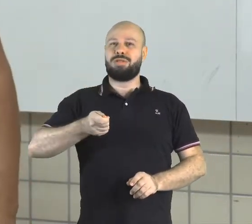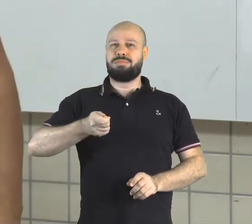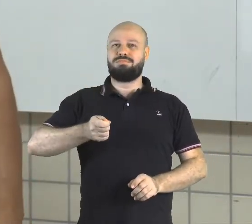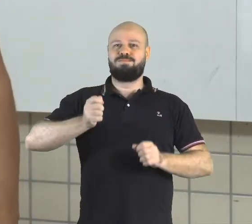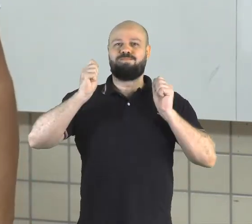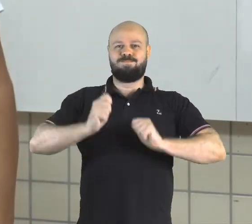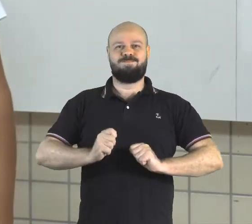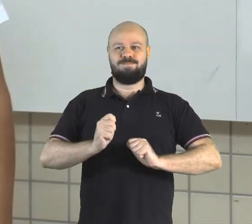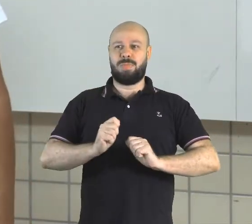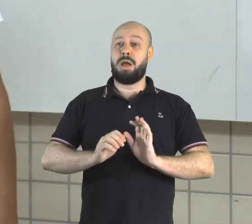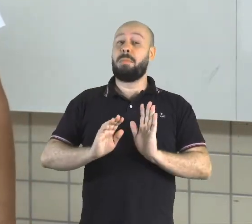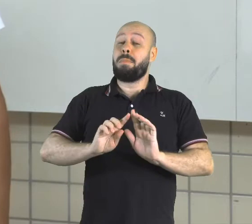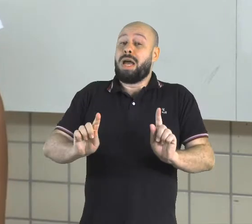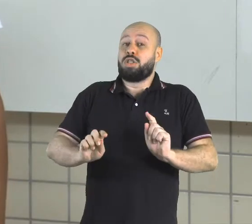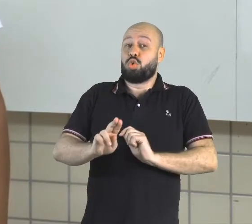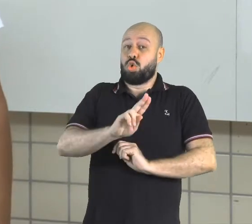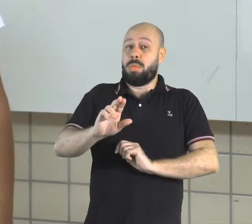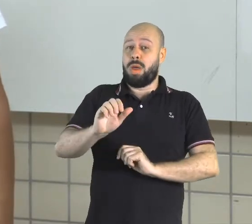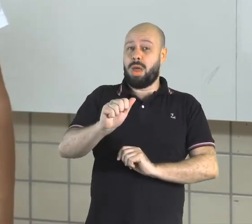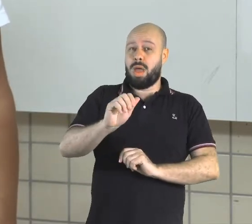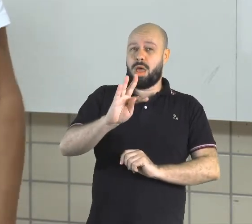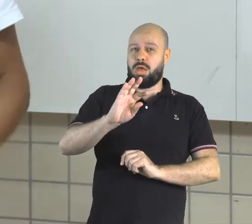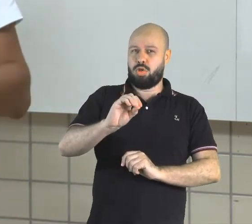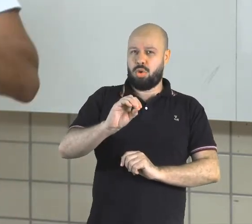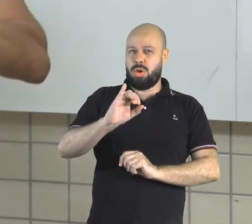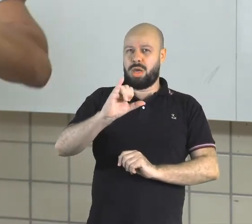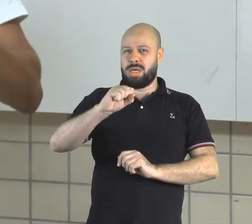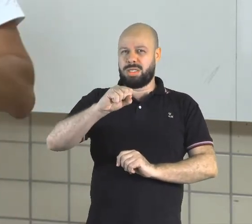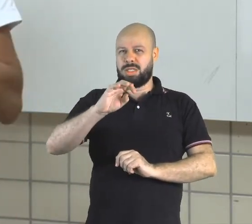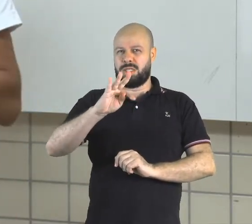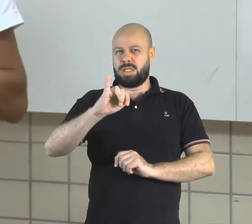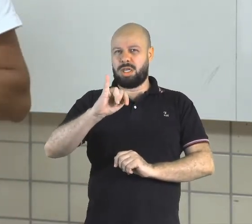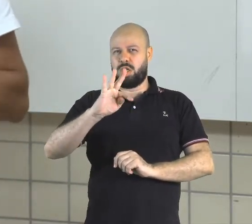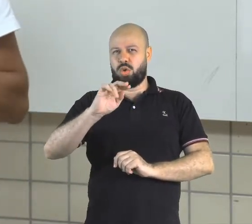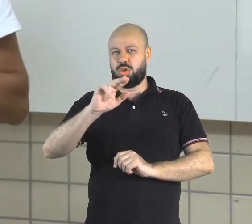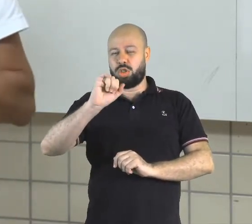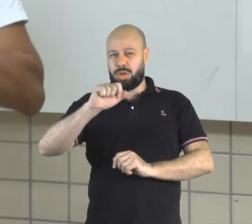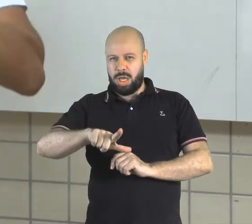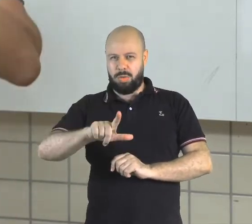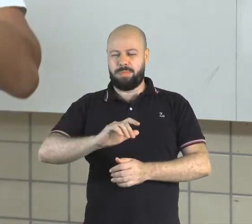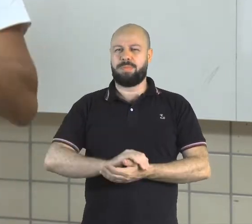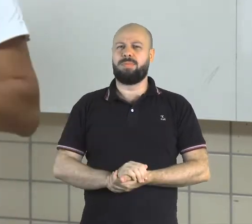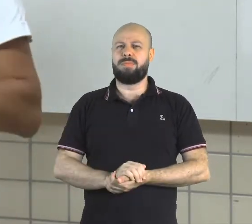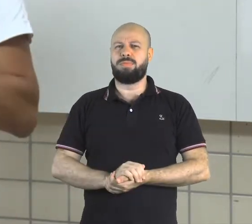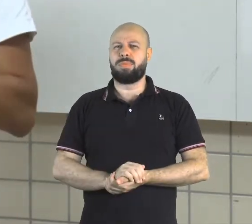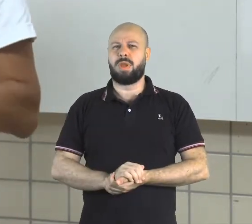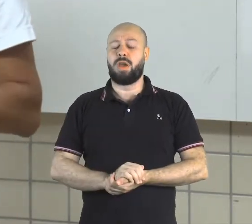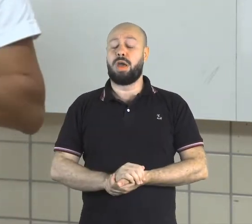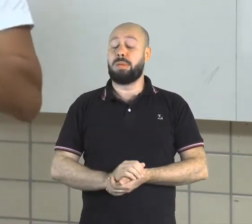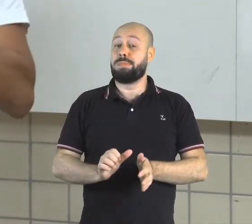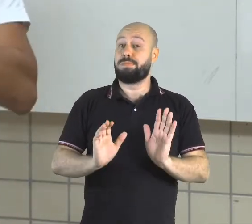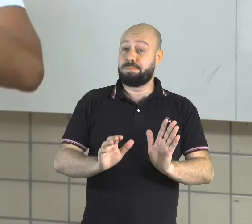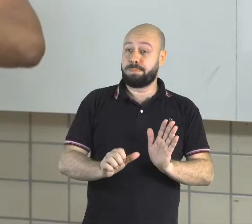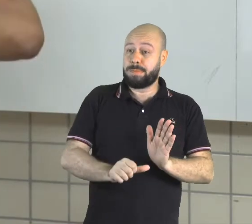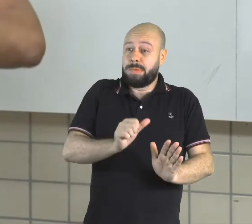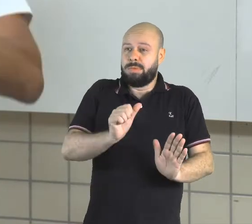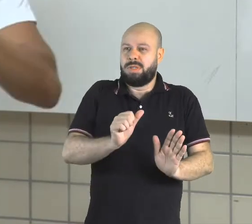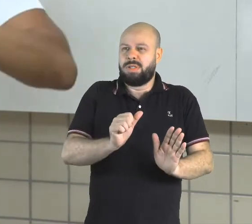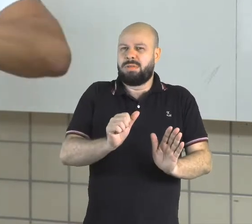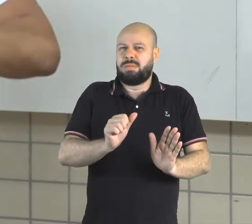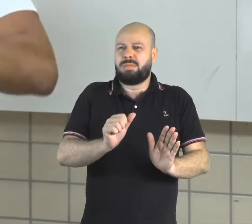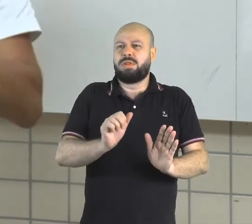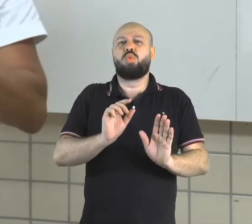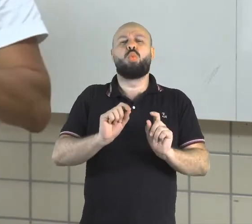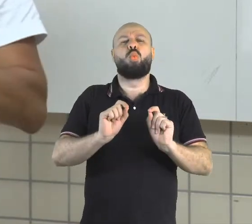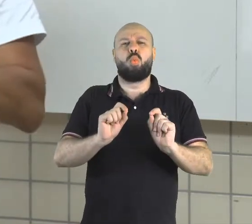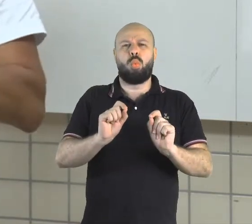nome, chamaram de ato institucional. Logo nos primeiros casos, os atos institucionais eram: acaba